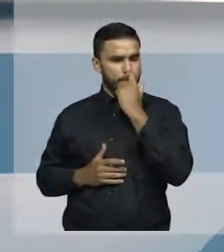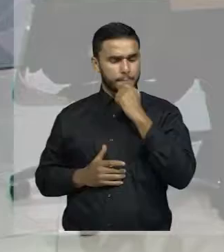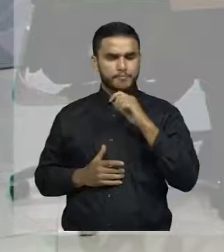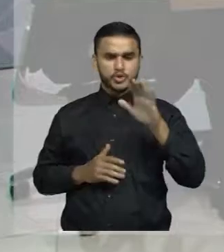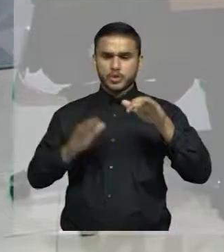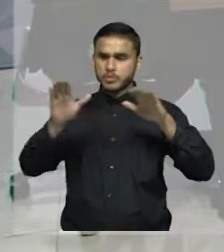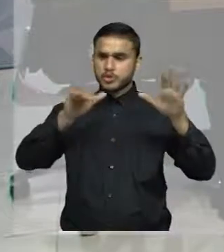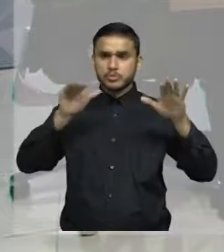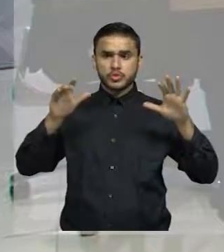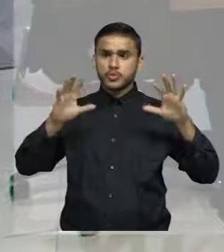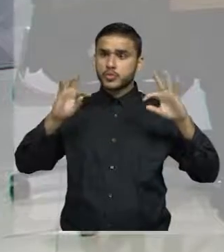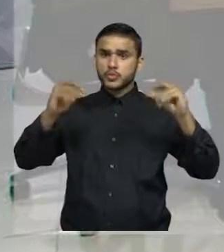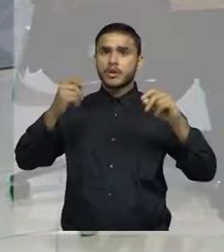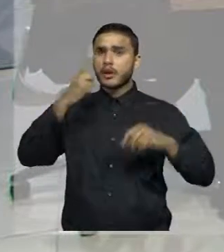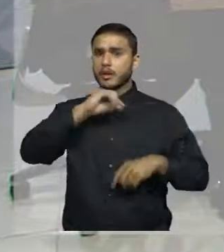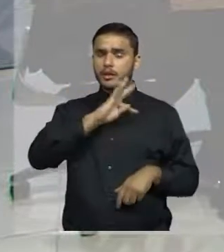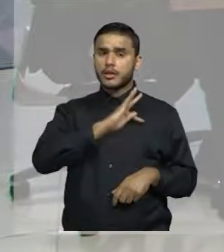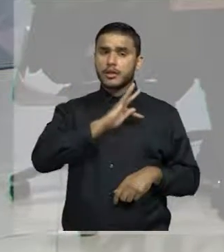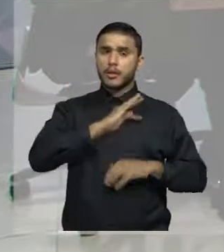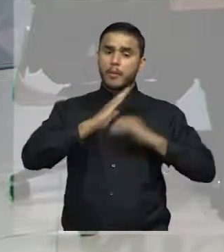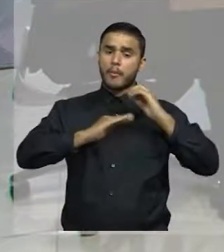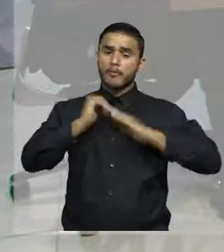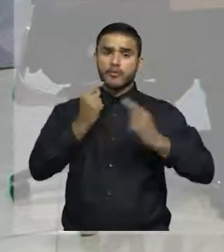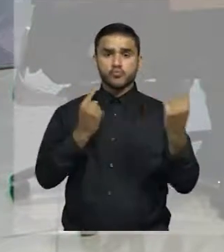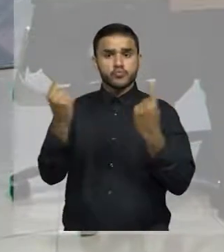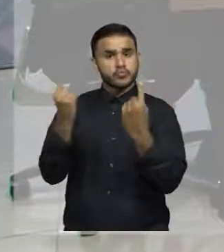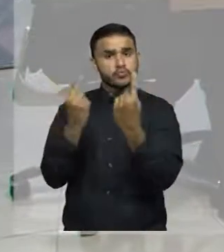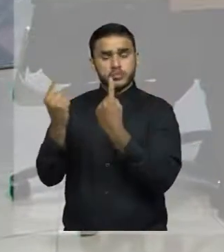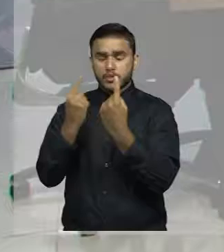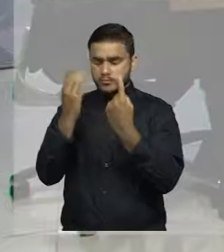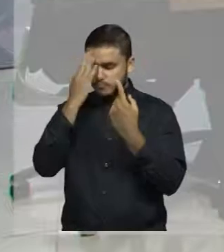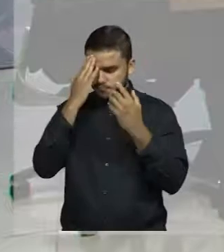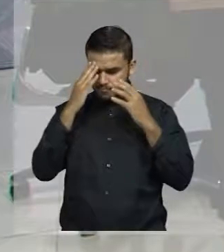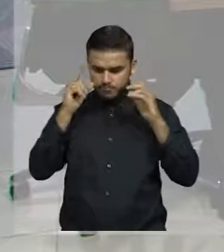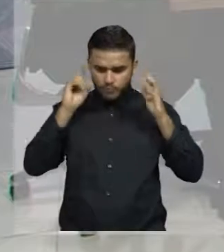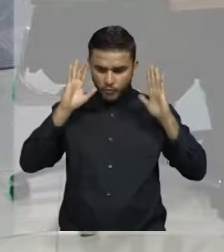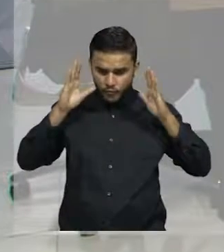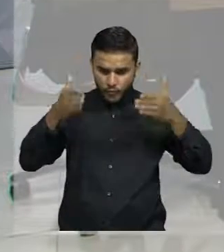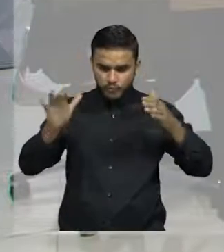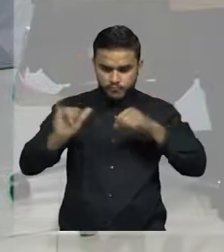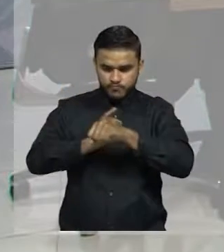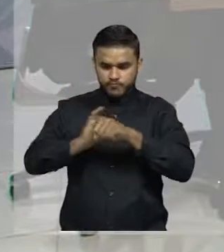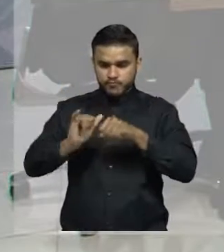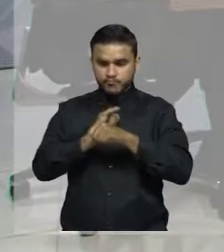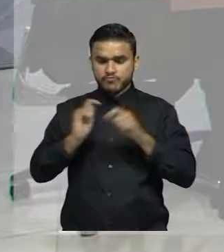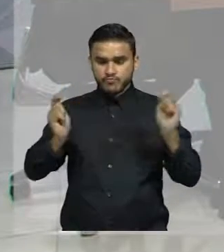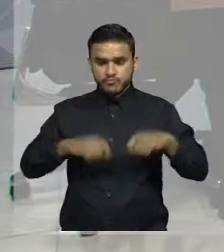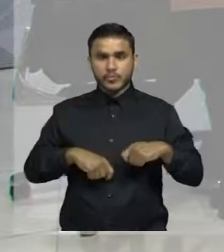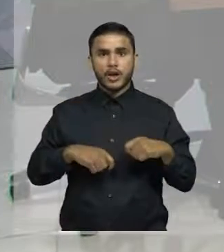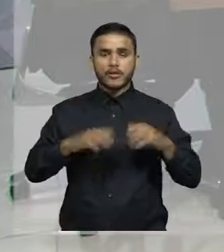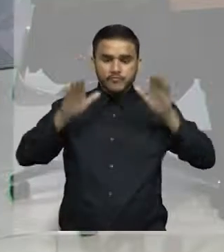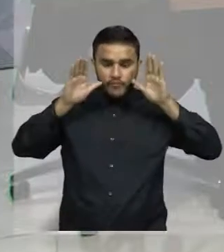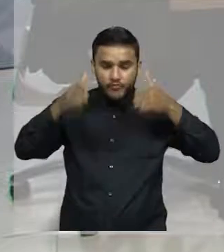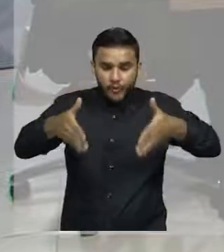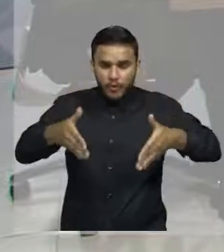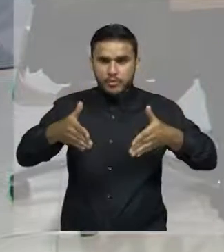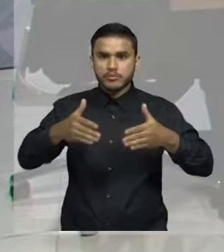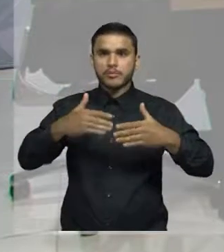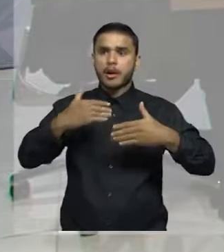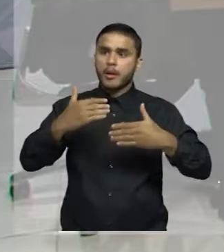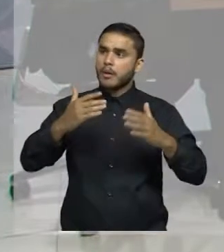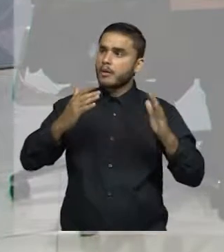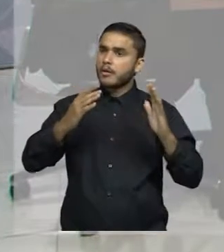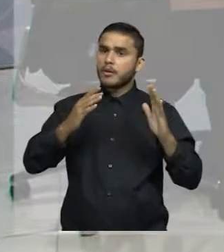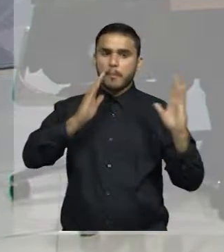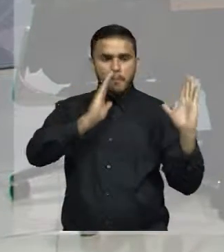os melhores quadros técnicos de todas essas áreas para trabalhar de forma articulada, de forma sistêmica,